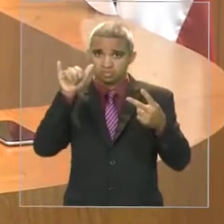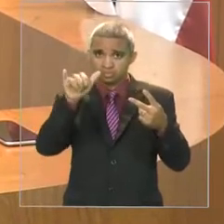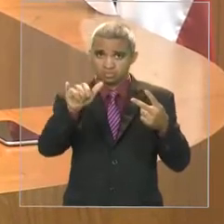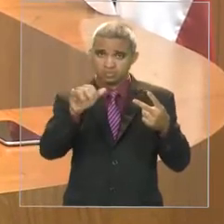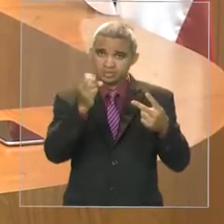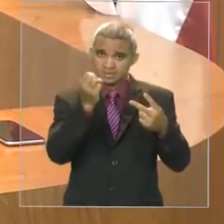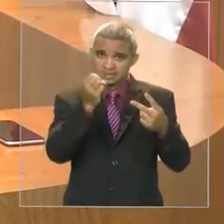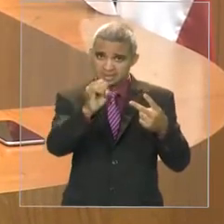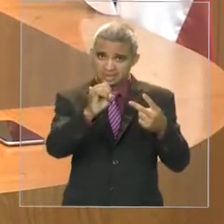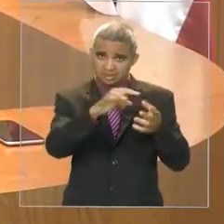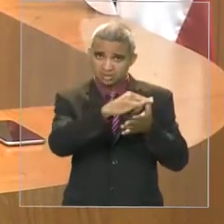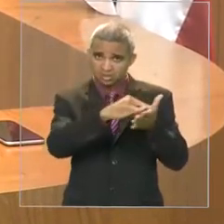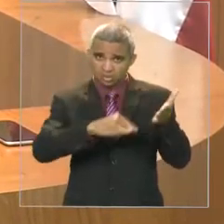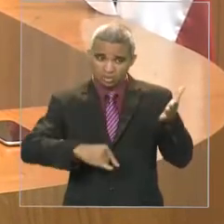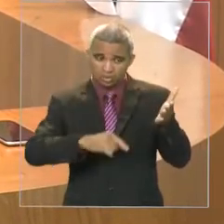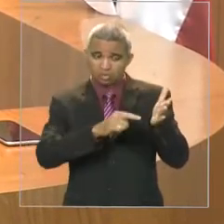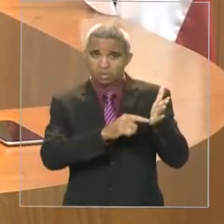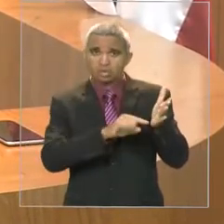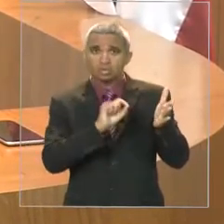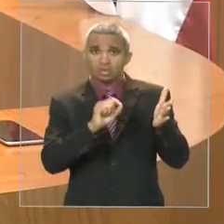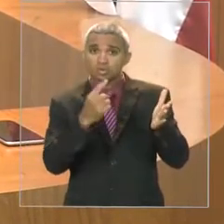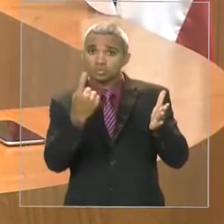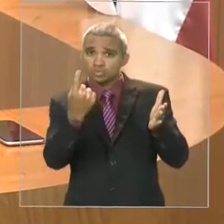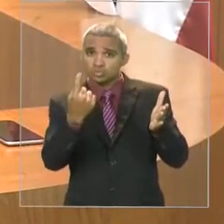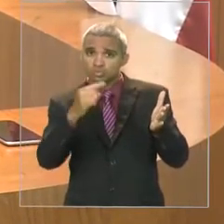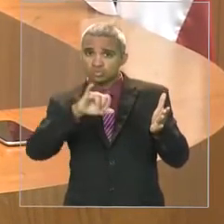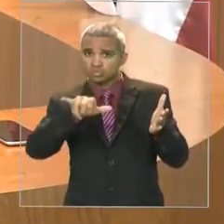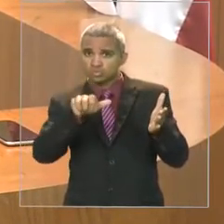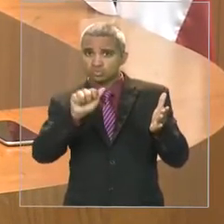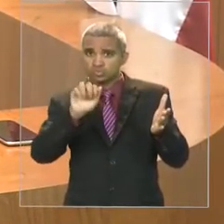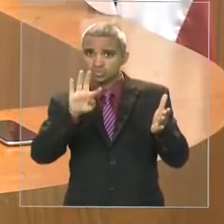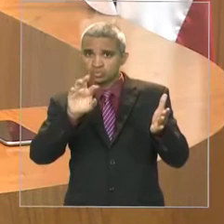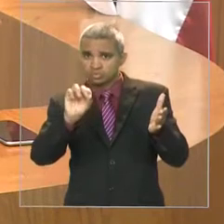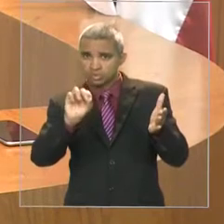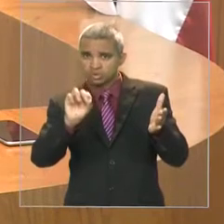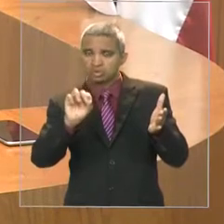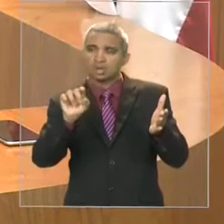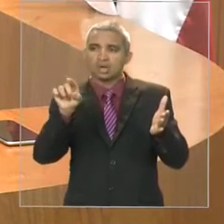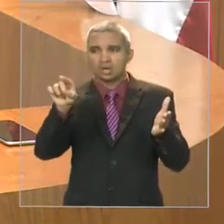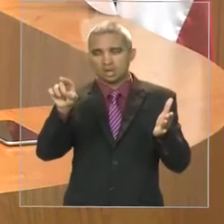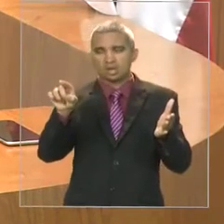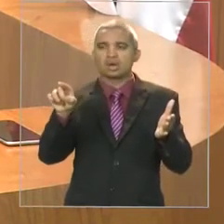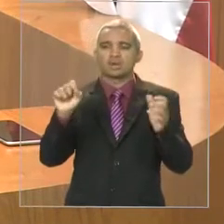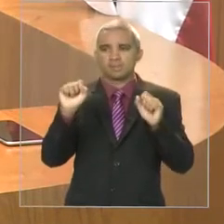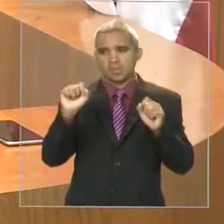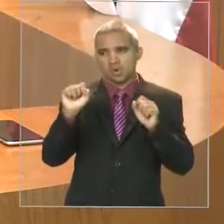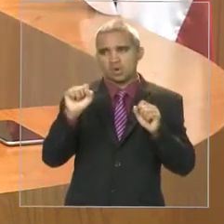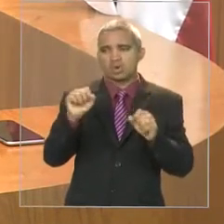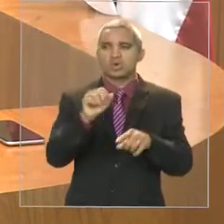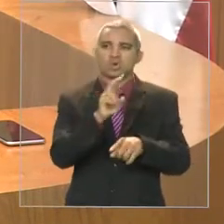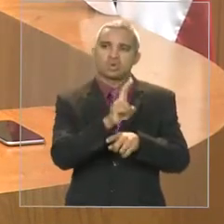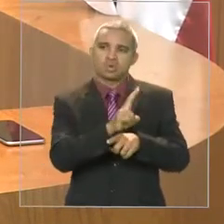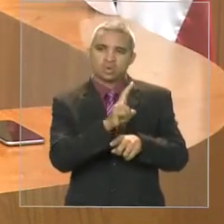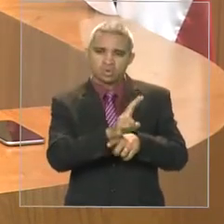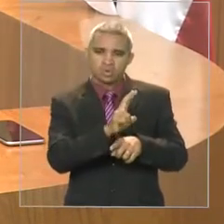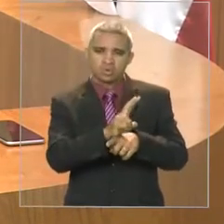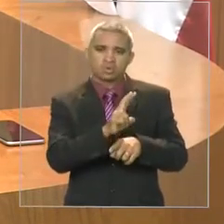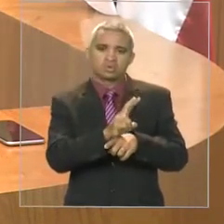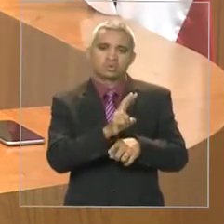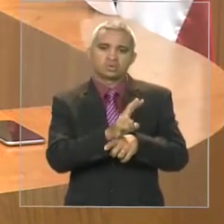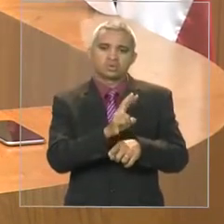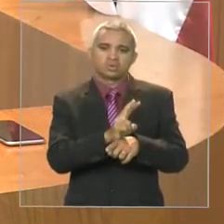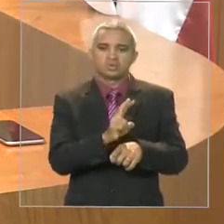genérica, um jato, talvez Vossa Excelência até pudesse fazer essa defesa sem